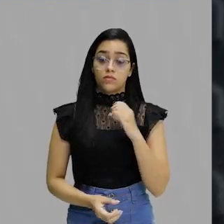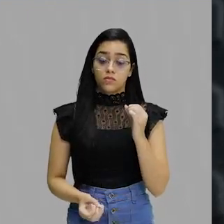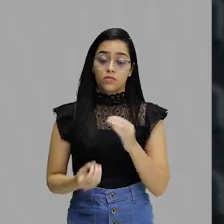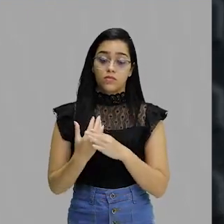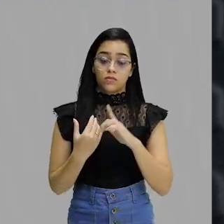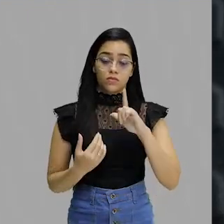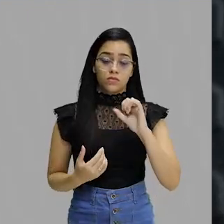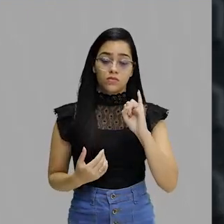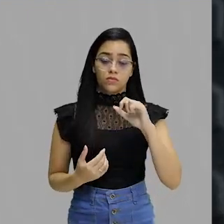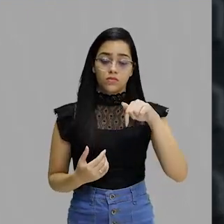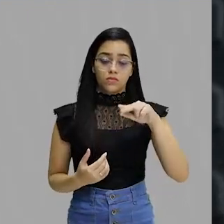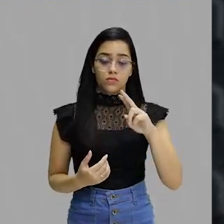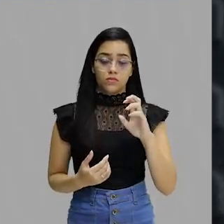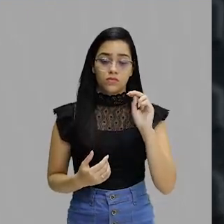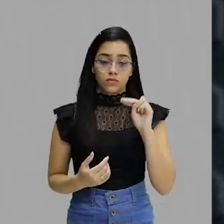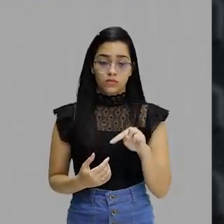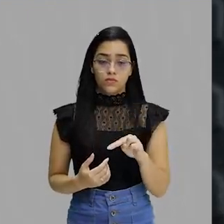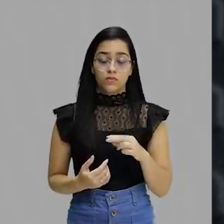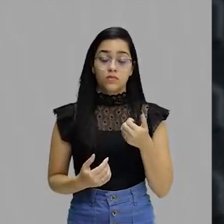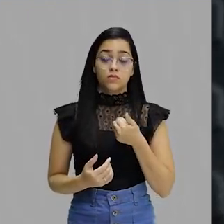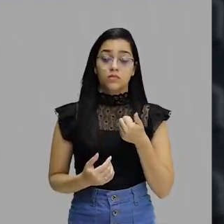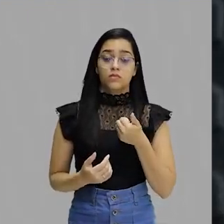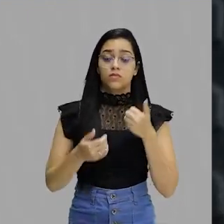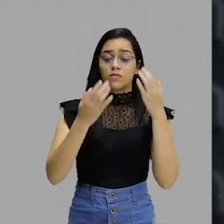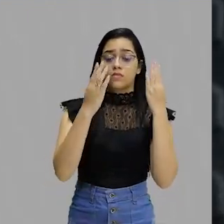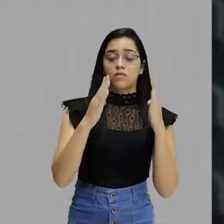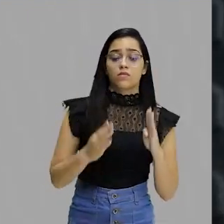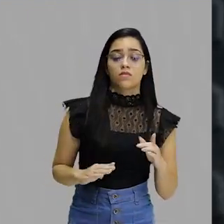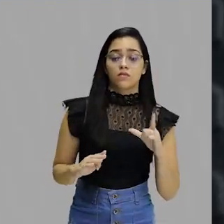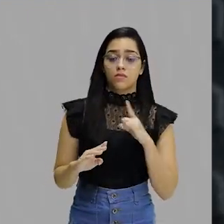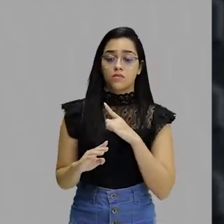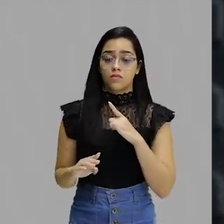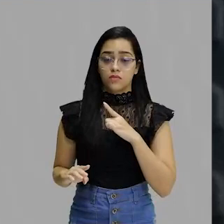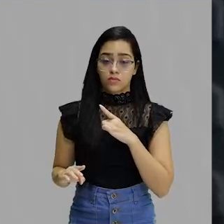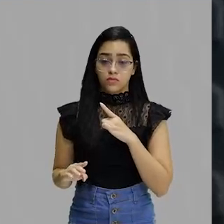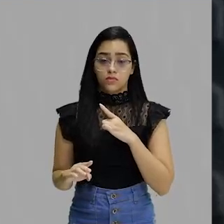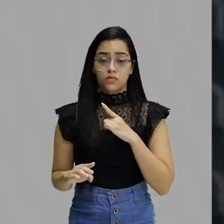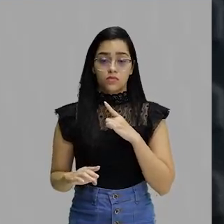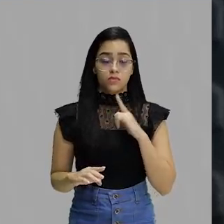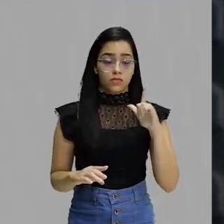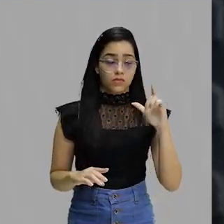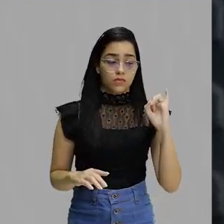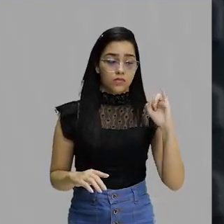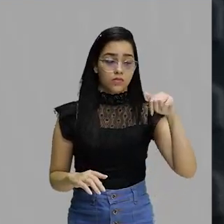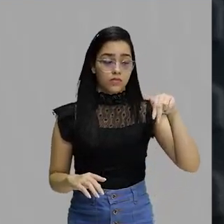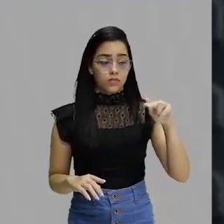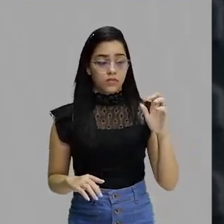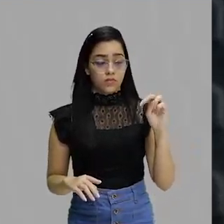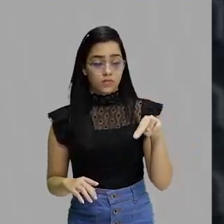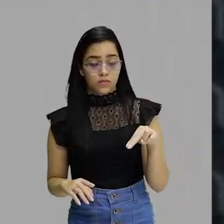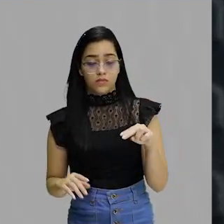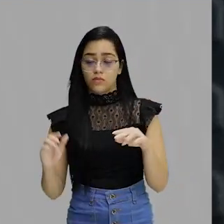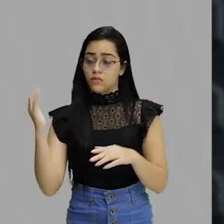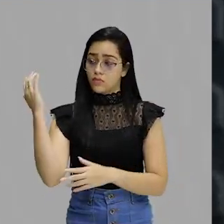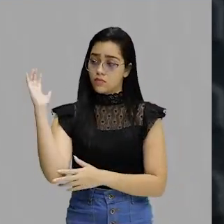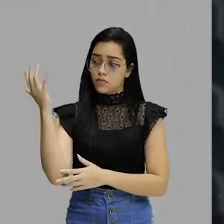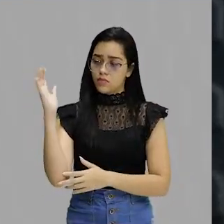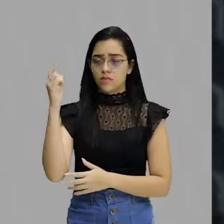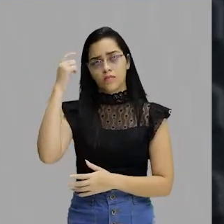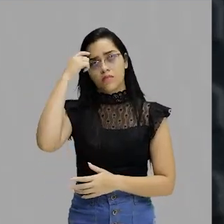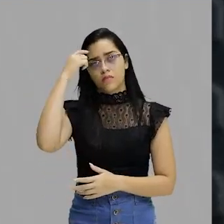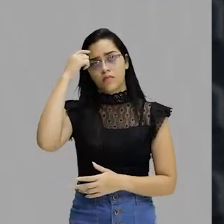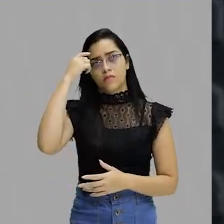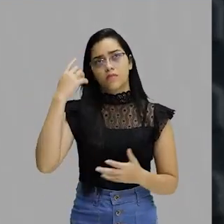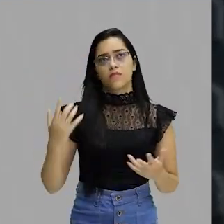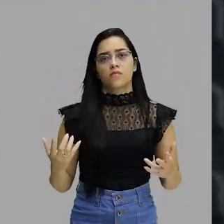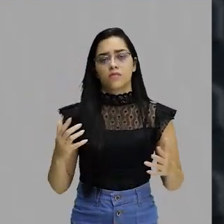líquen. Primeiro nós vamos analisar a relação ecológica que há entre o líquen e a árvore. Vamos pensar. O